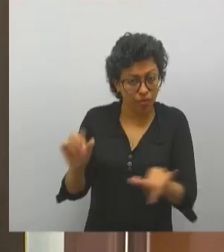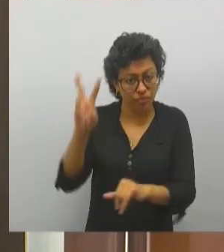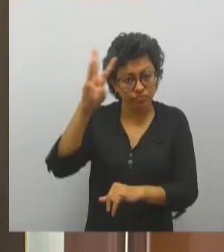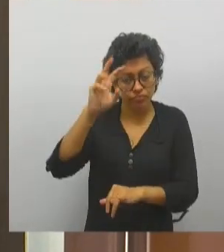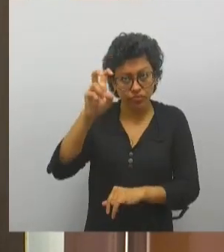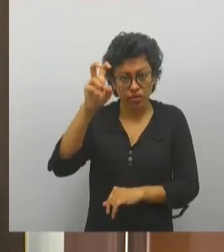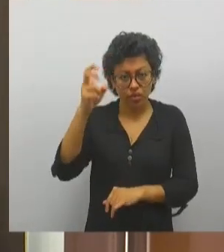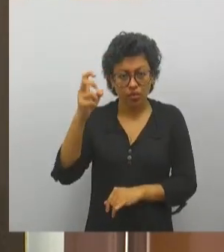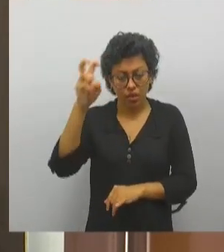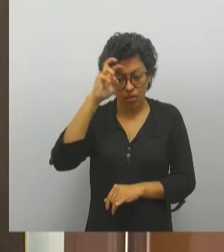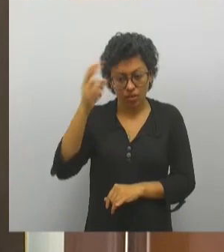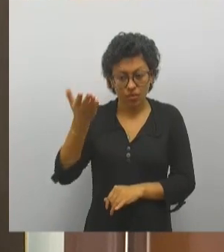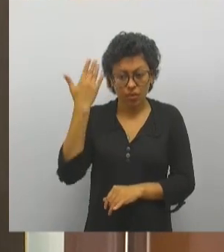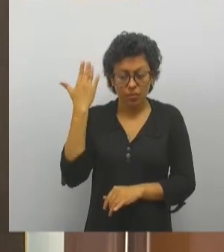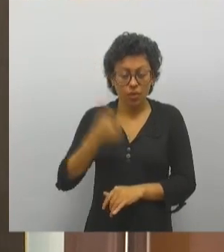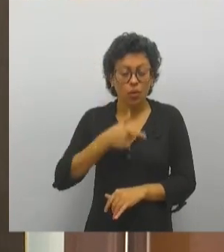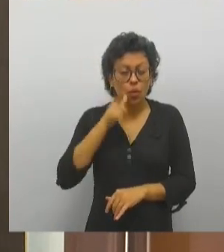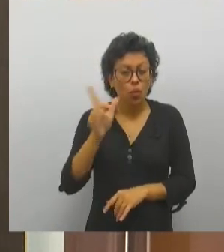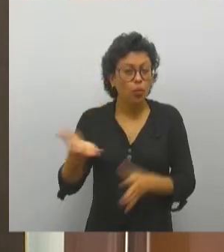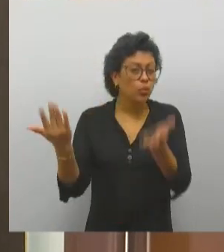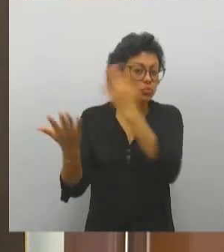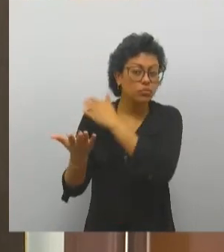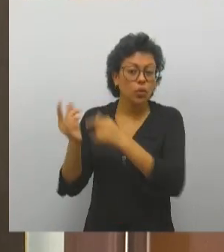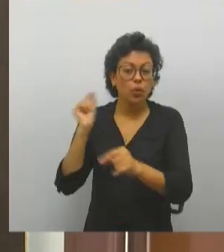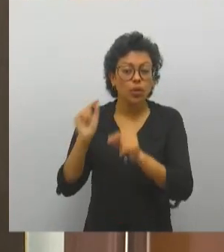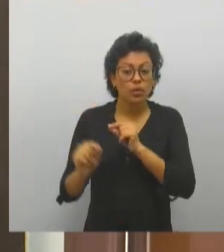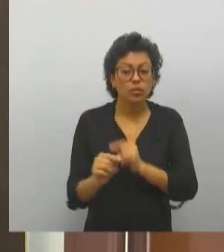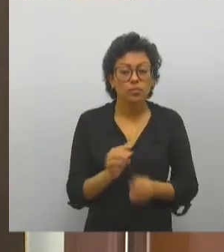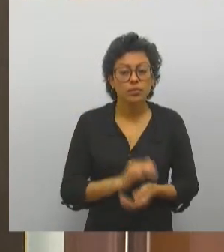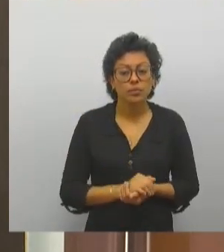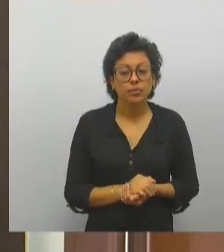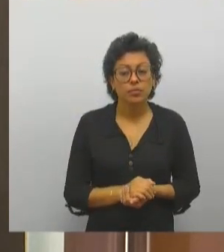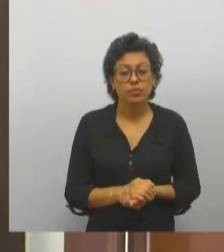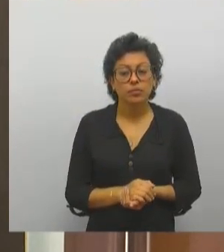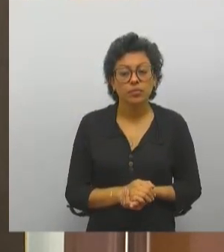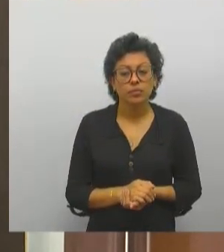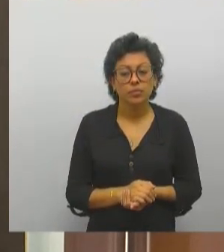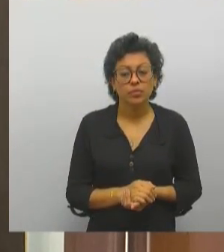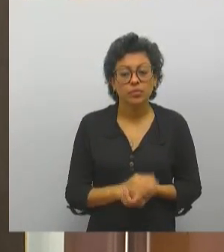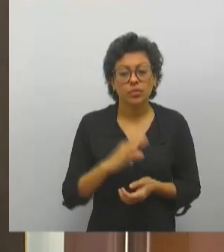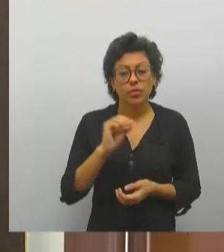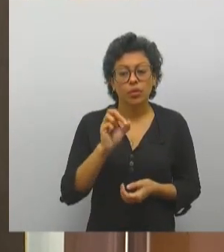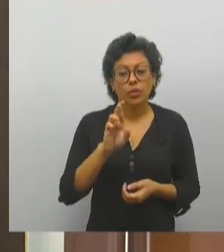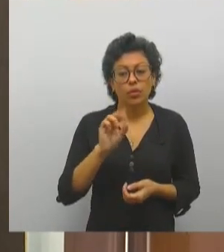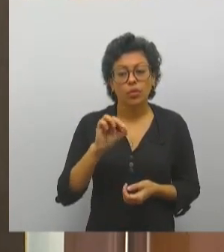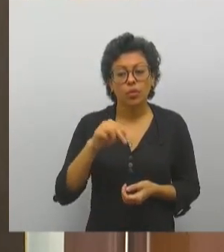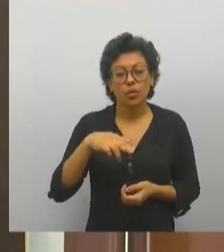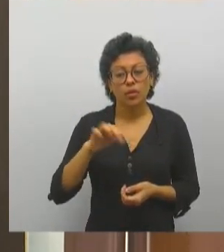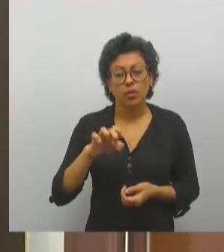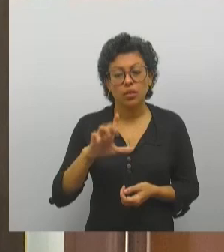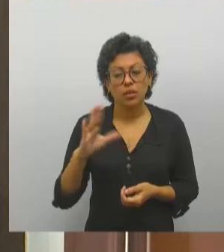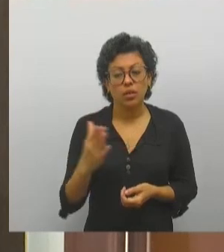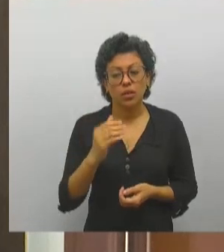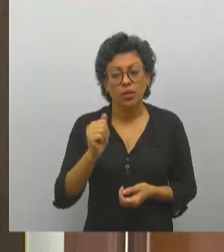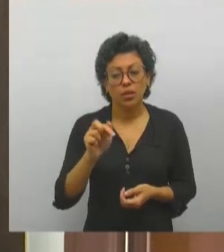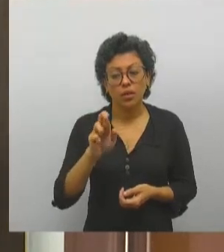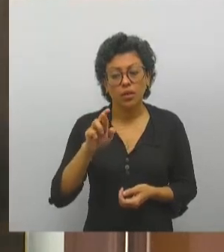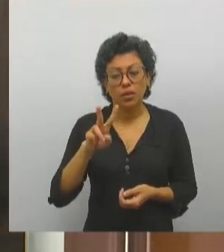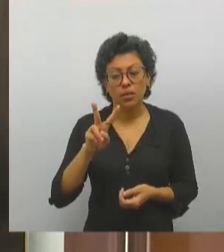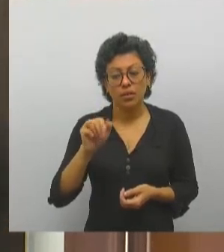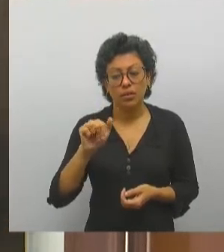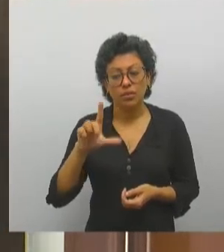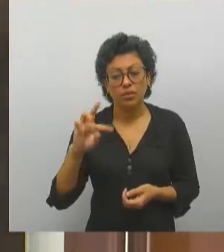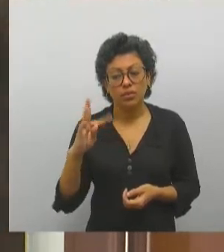quinta-feira. A outra é ali do Gemoca, ali do pessoal da rua do Coronel Carvalho, ali de cima ali. E no próprio Morro de